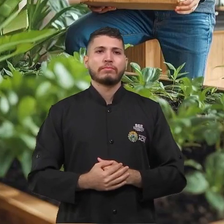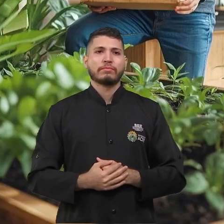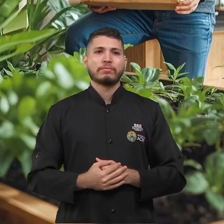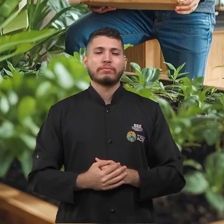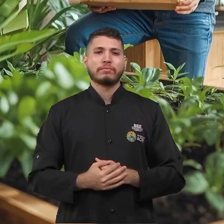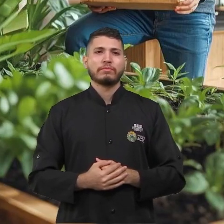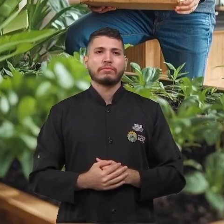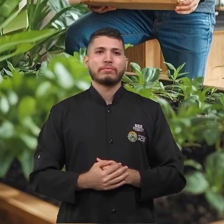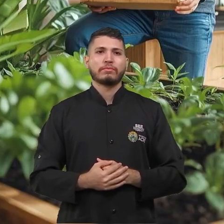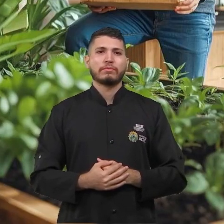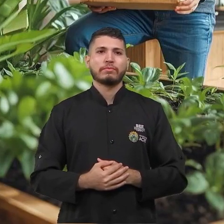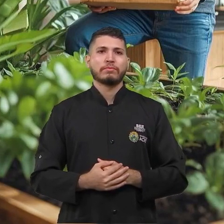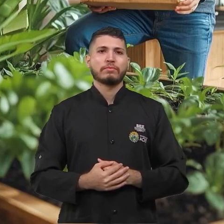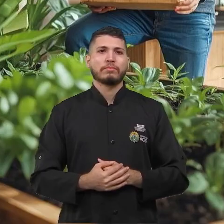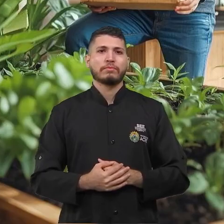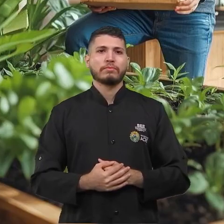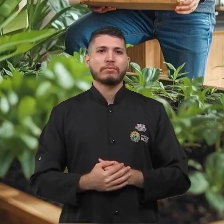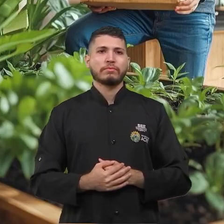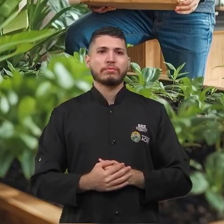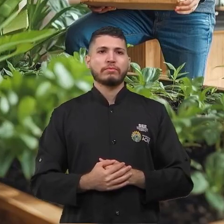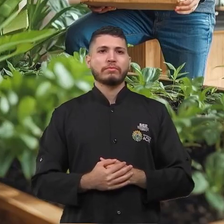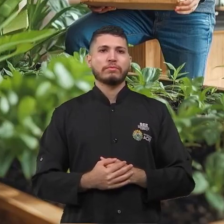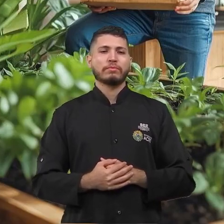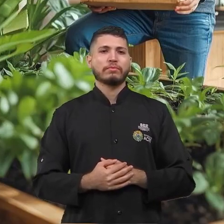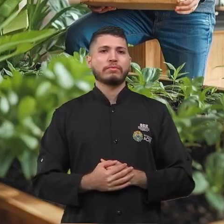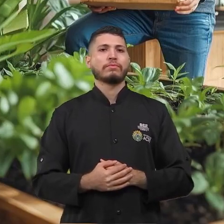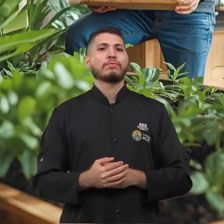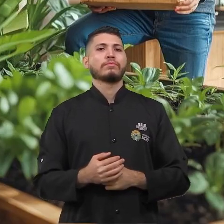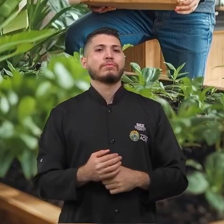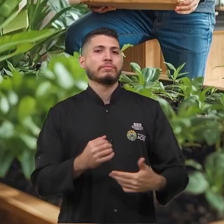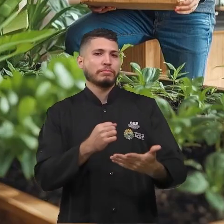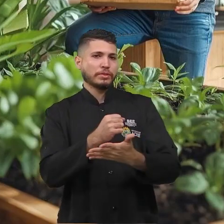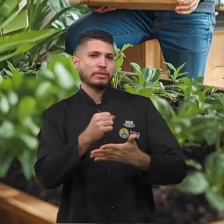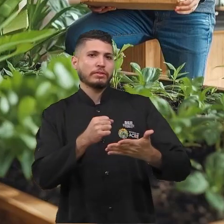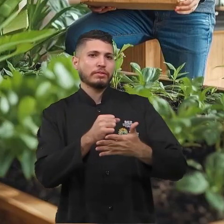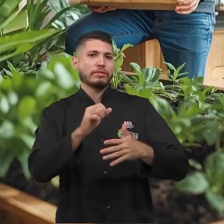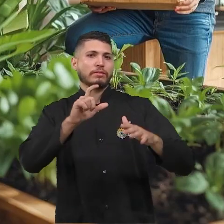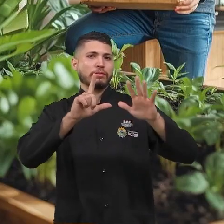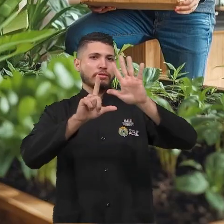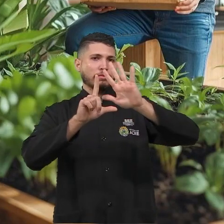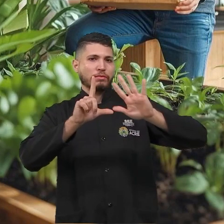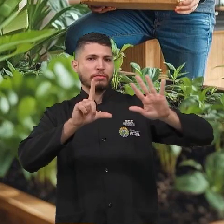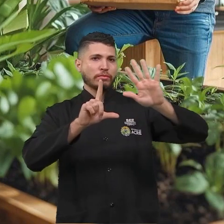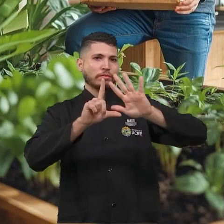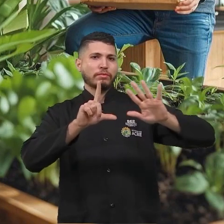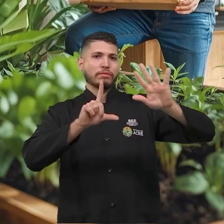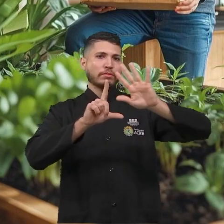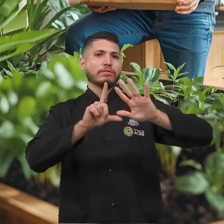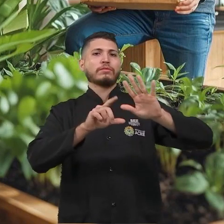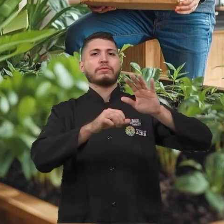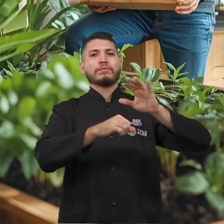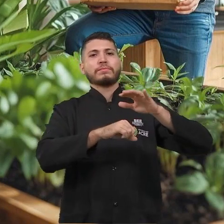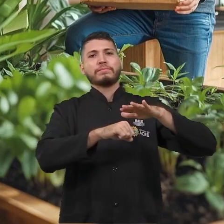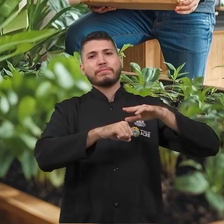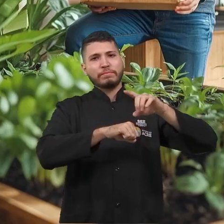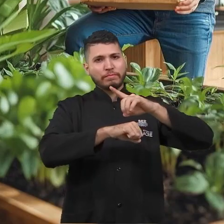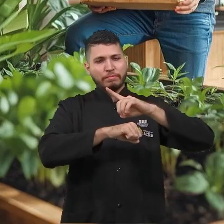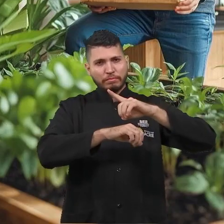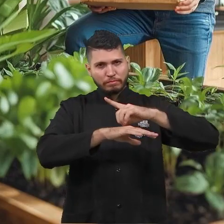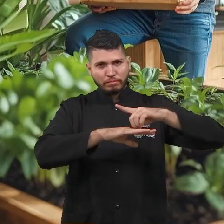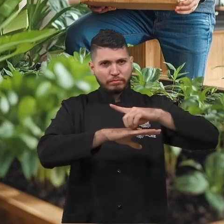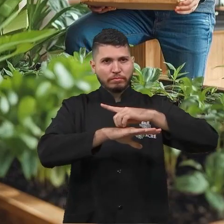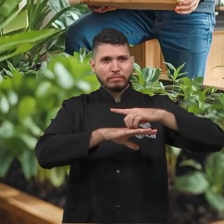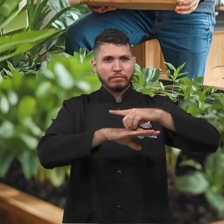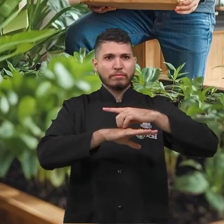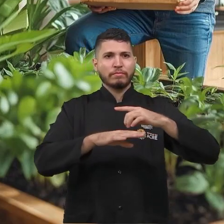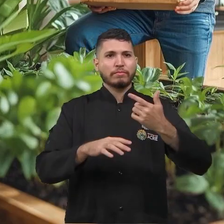frequentemente mediados por plataformas digitais sem vínculos empregatícios